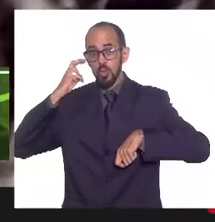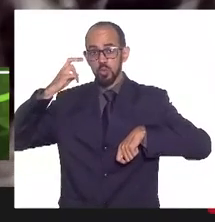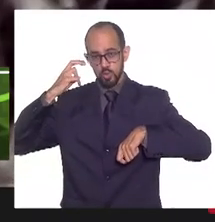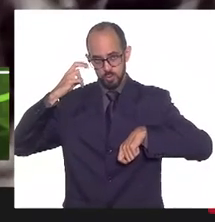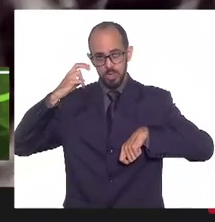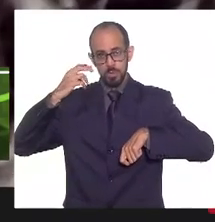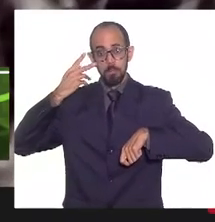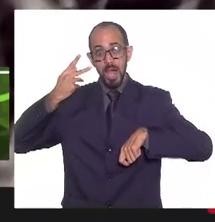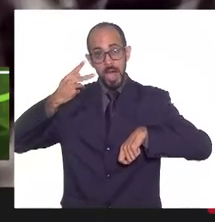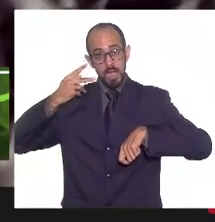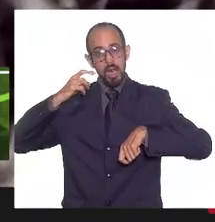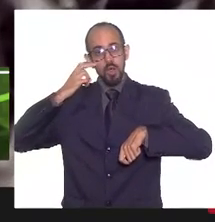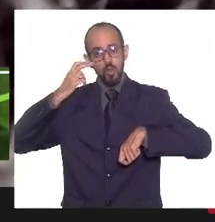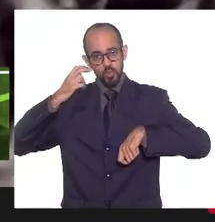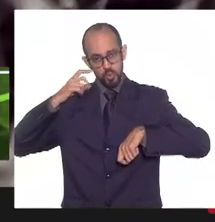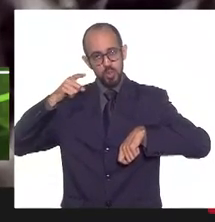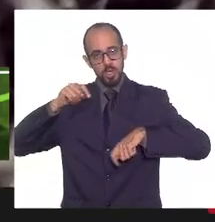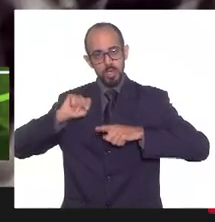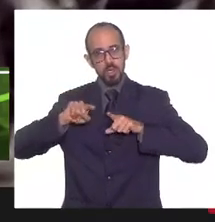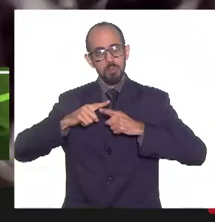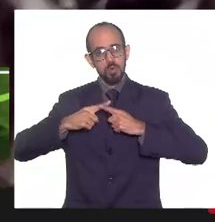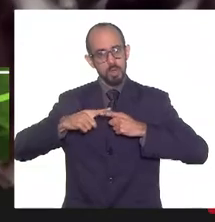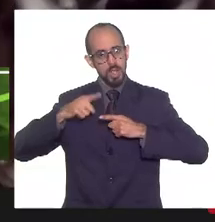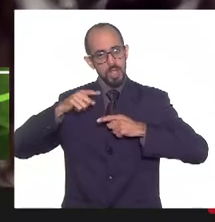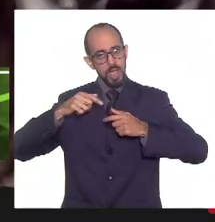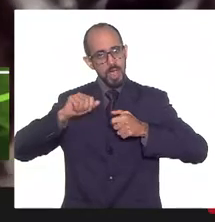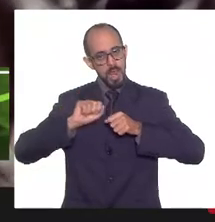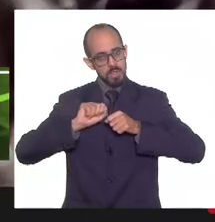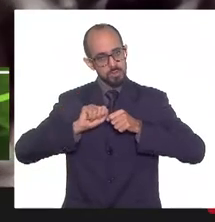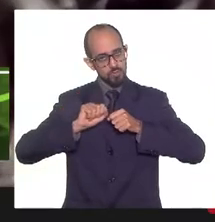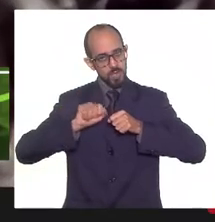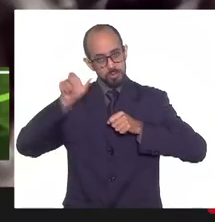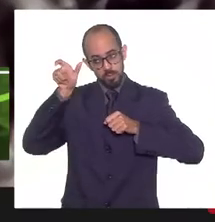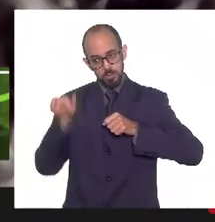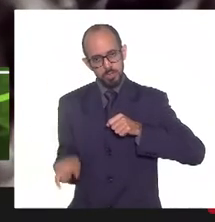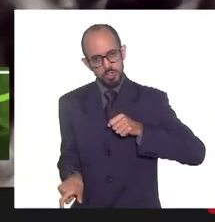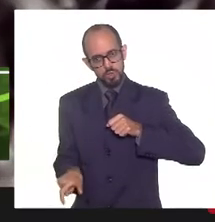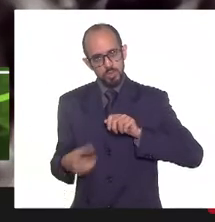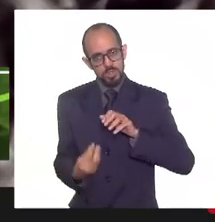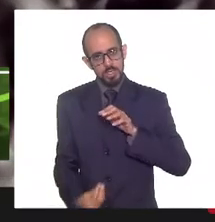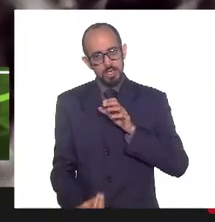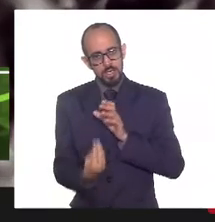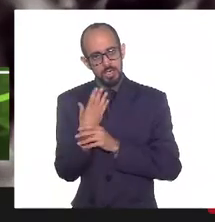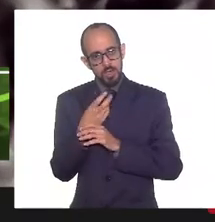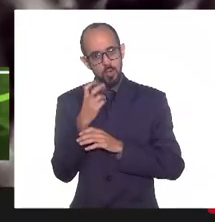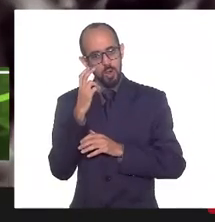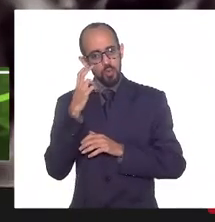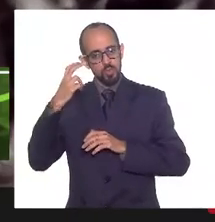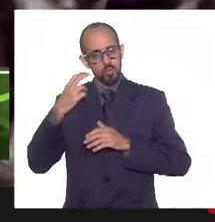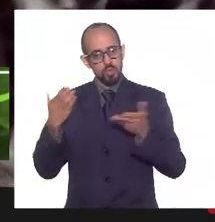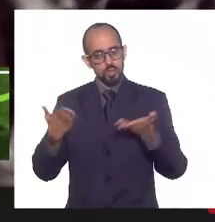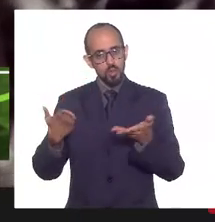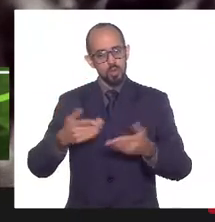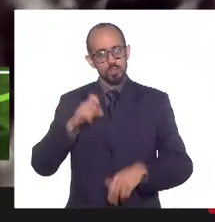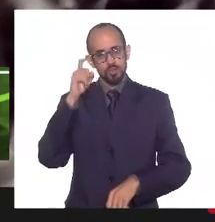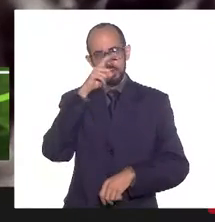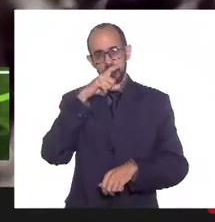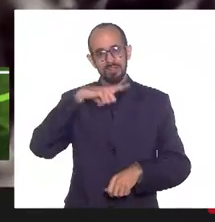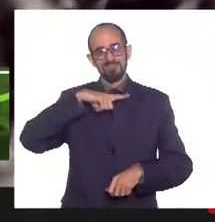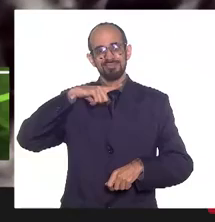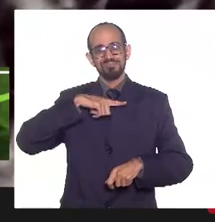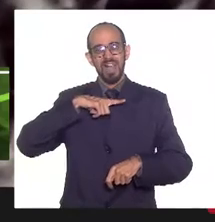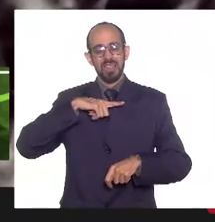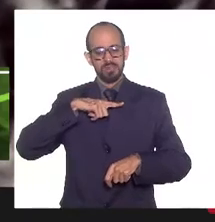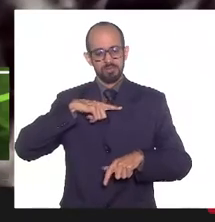claro a cultura é feita por produtores enfim culturais por fazedores de cultura que hoje tem uma dificuldade muito grande